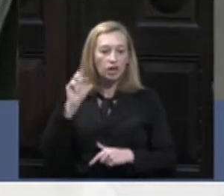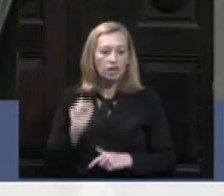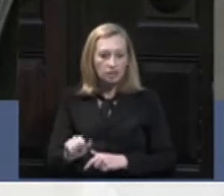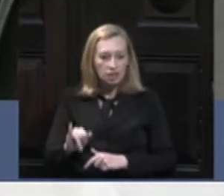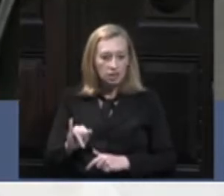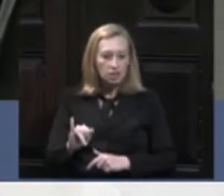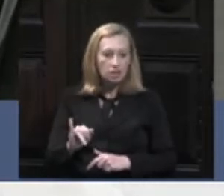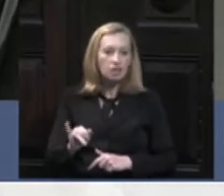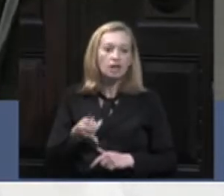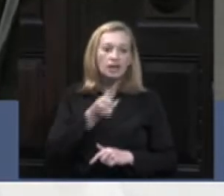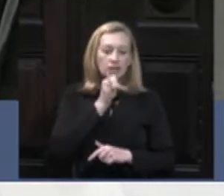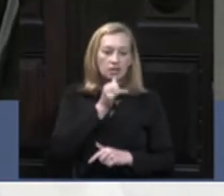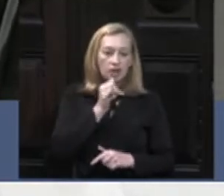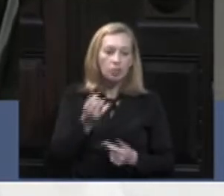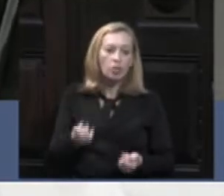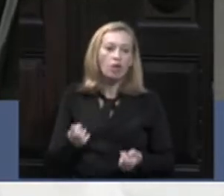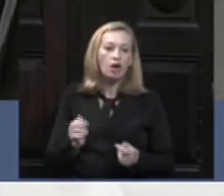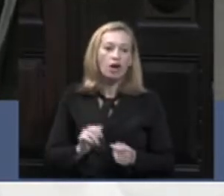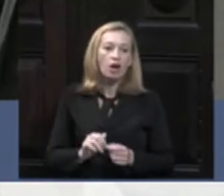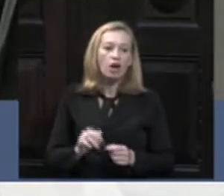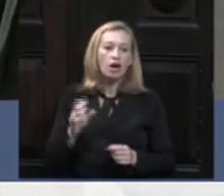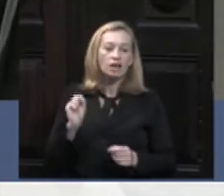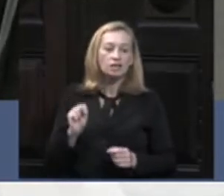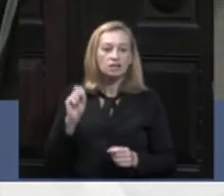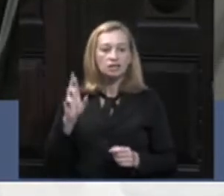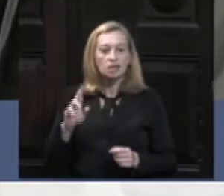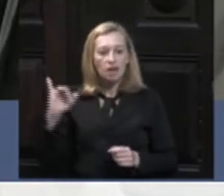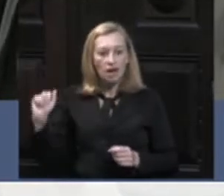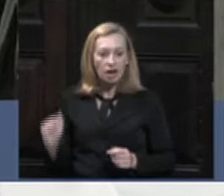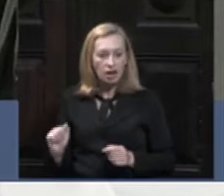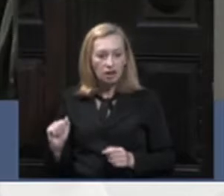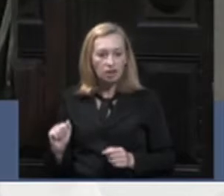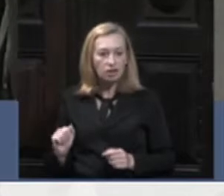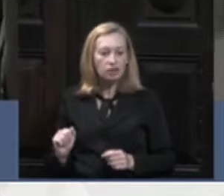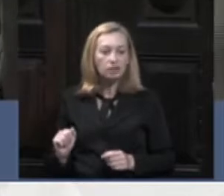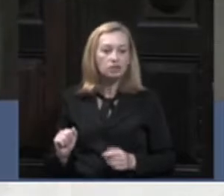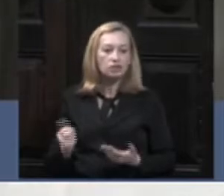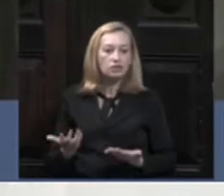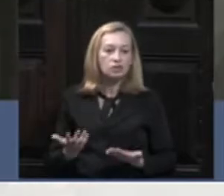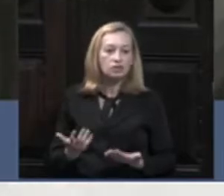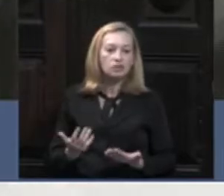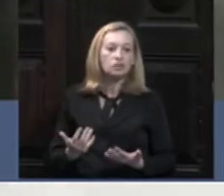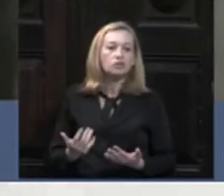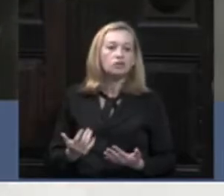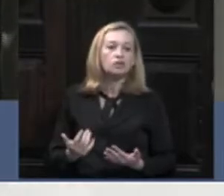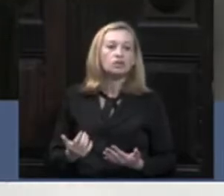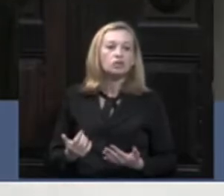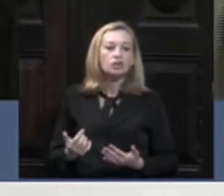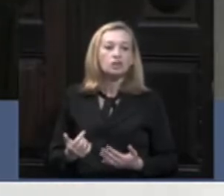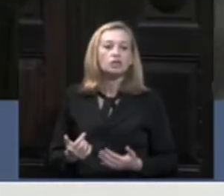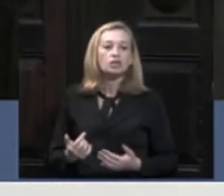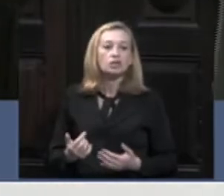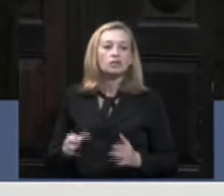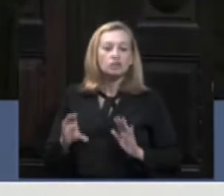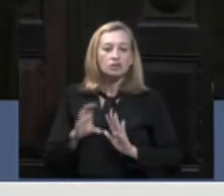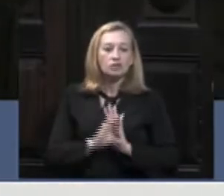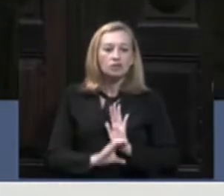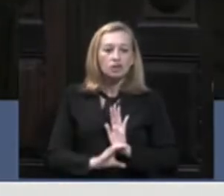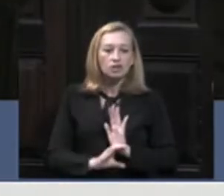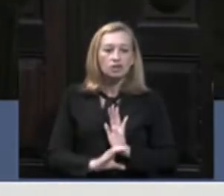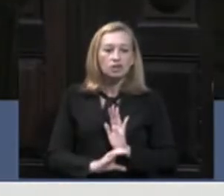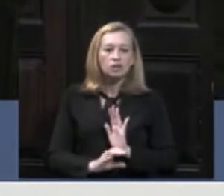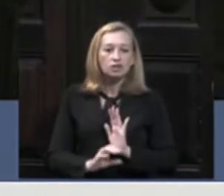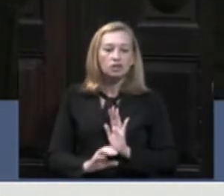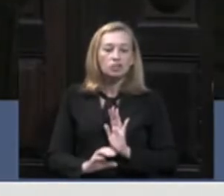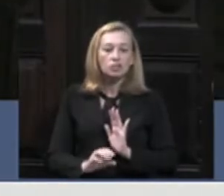propriamente, por exemplo, para a Serra. Então, portanto, a iniciativa é louvável. No entanto, eu obviamente não farei essa emenda nesse momento,